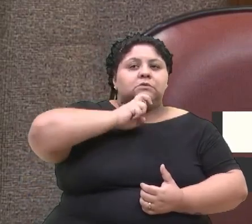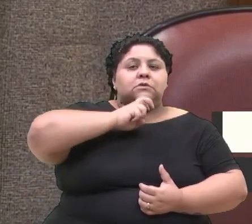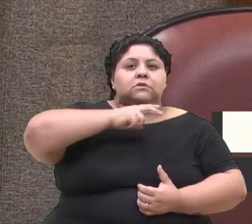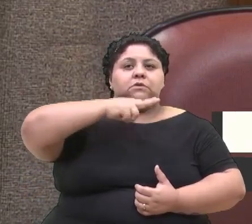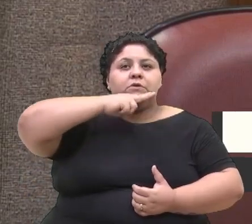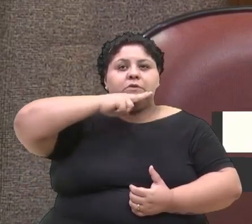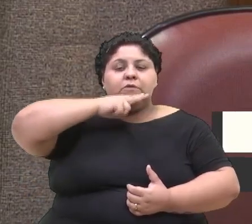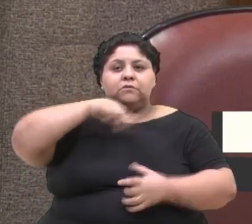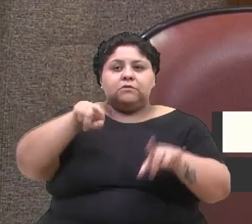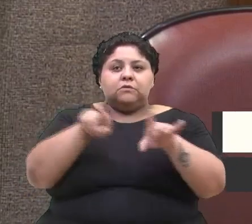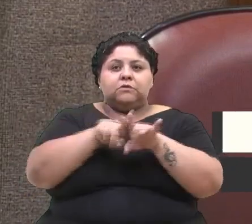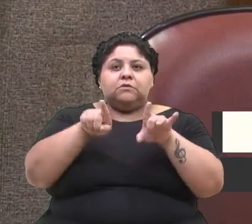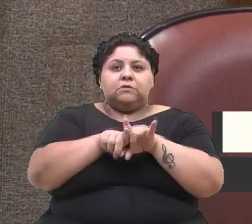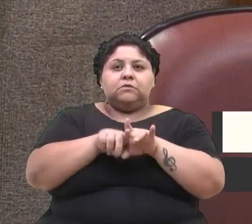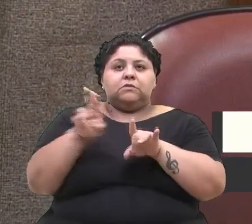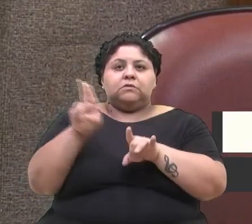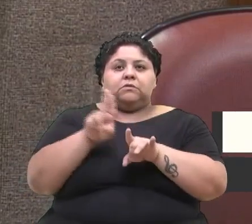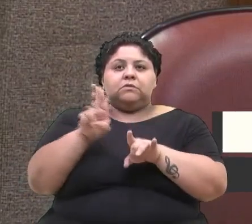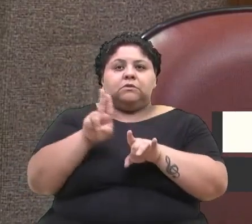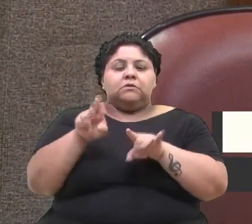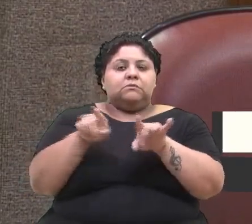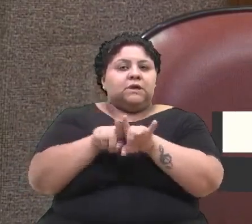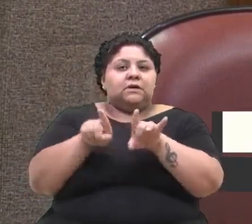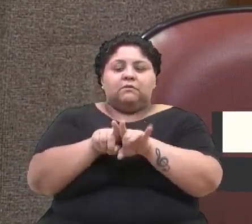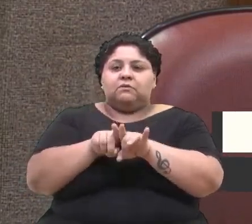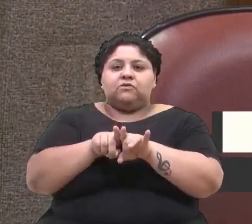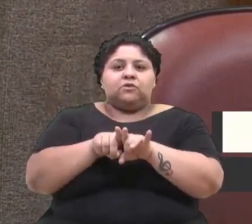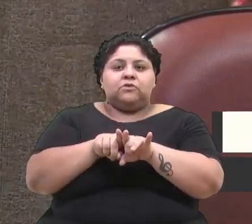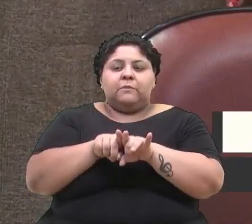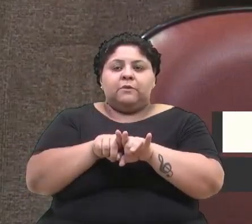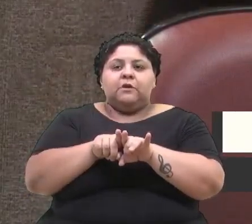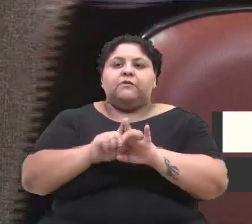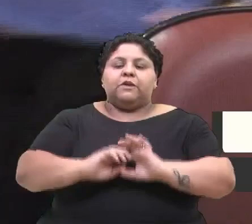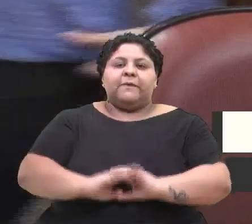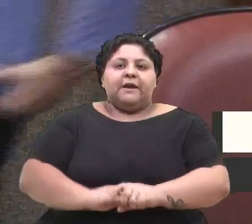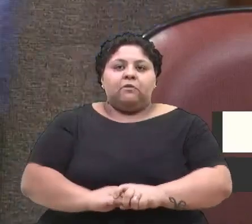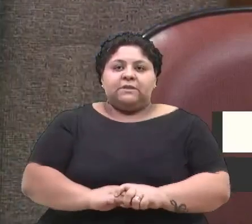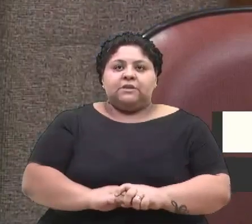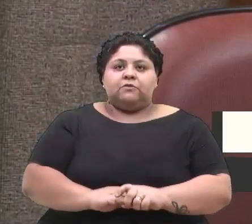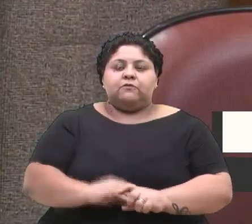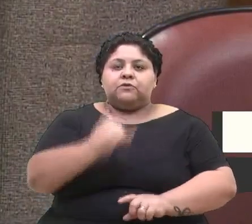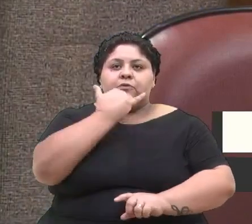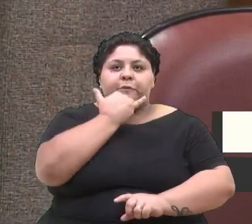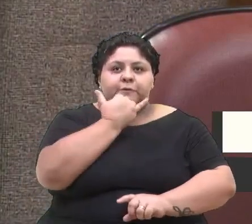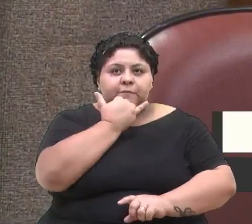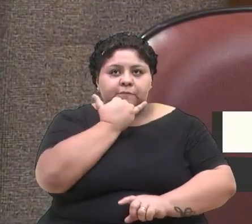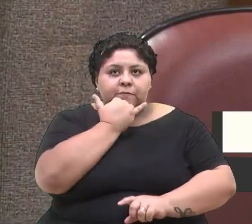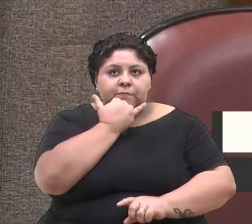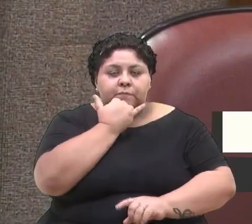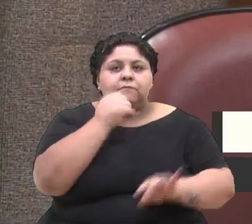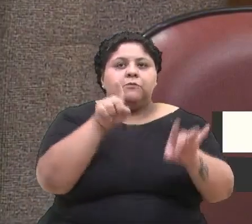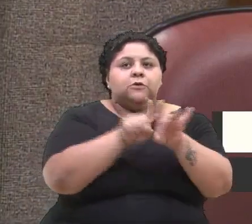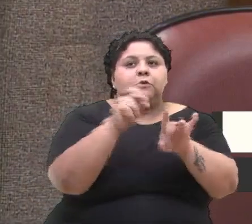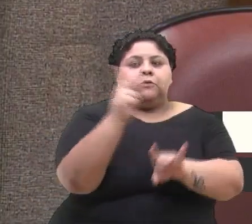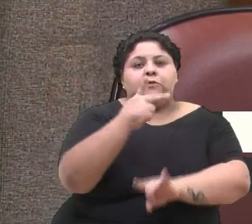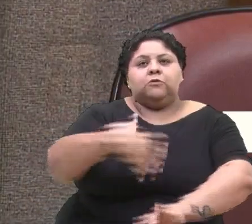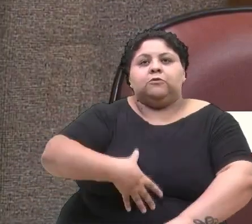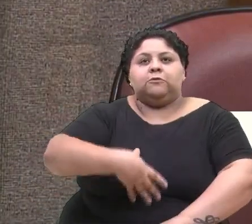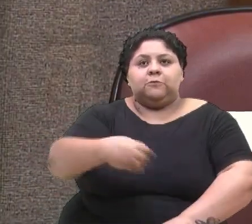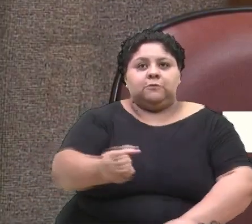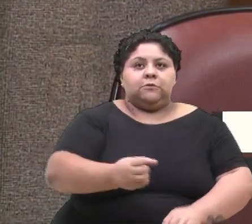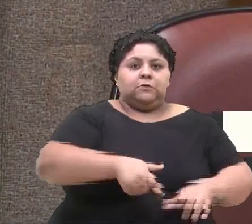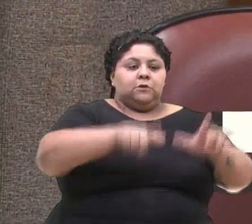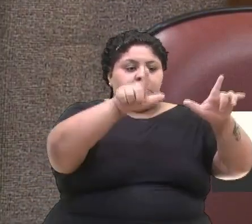nome Julio Mazo lunner uma carinhosa homenagem ao Bis nonono Júlio ío lunner sempre morou em Loreto e sempre